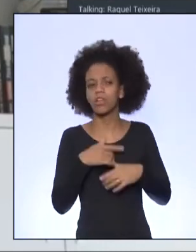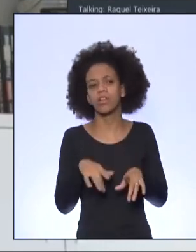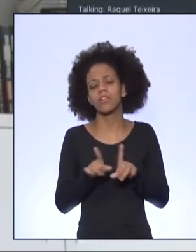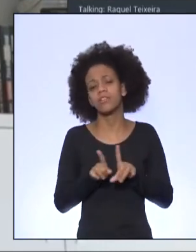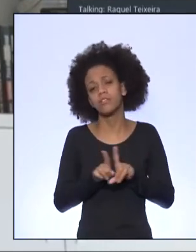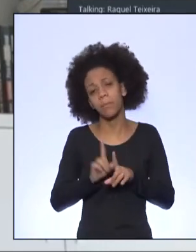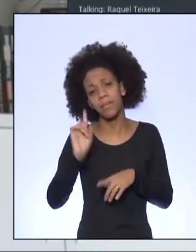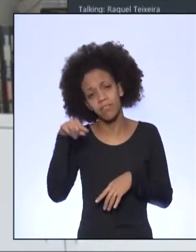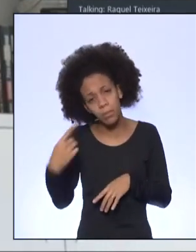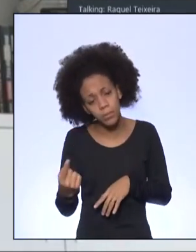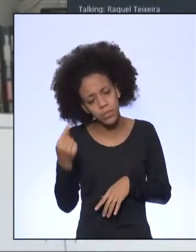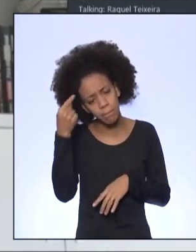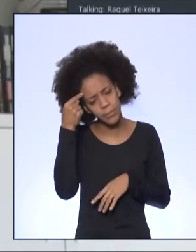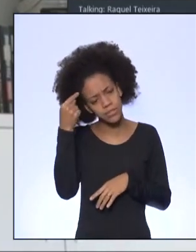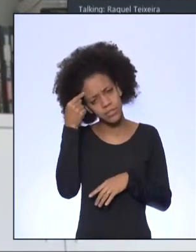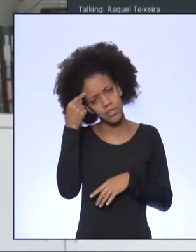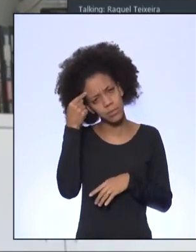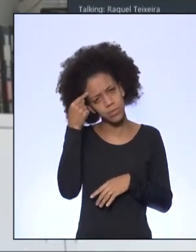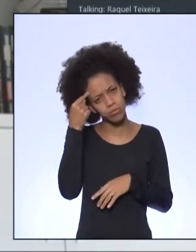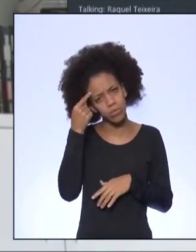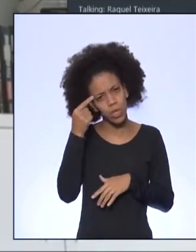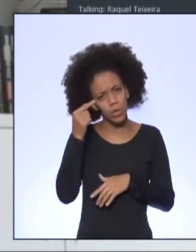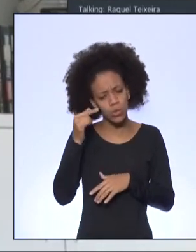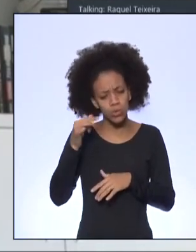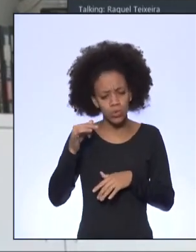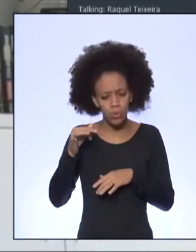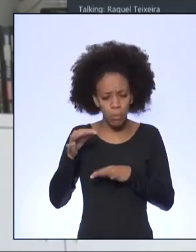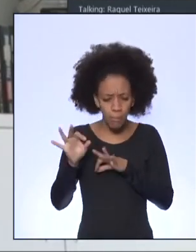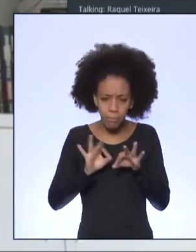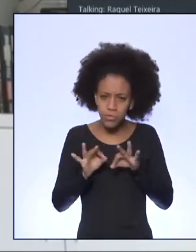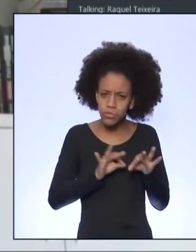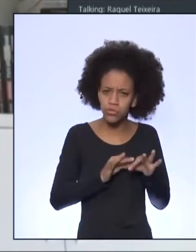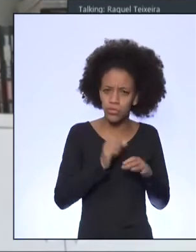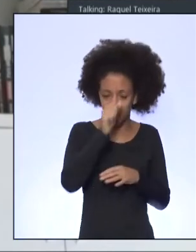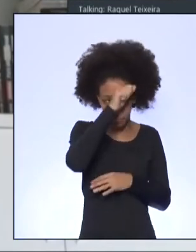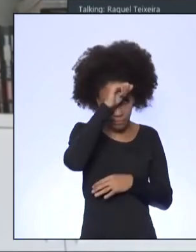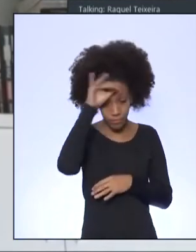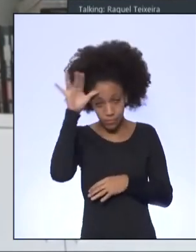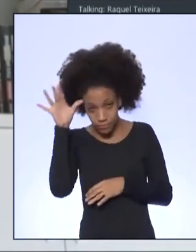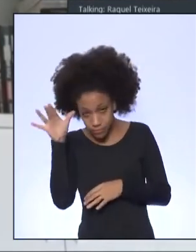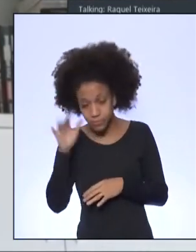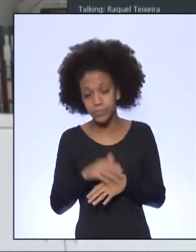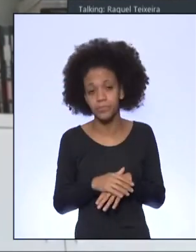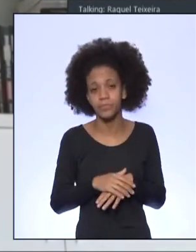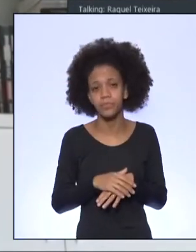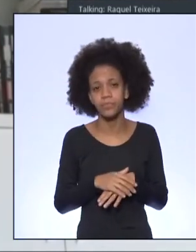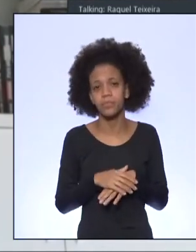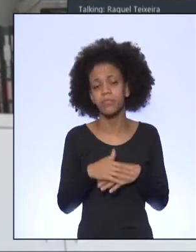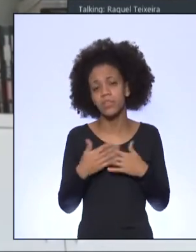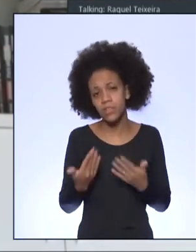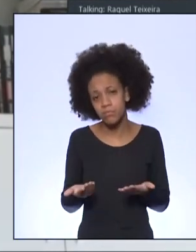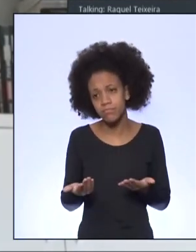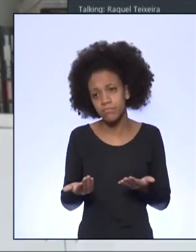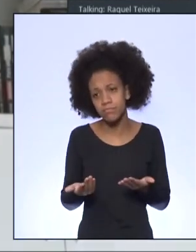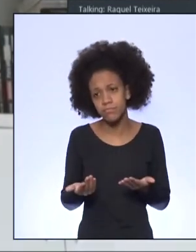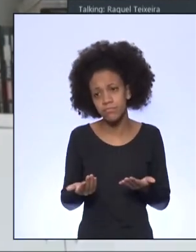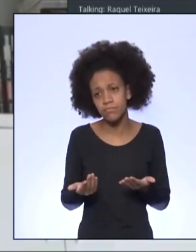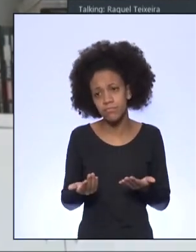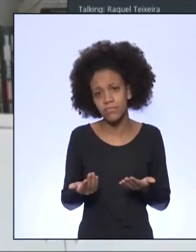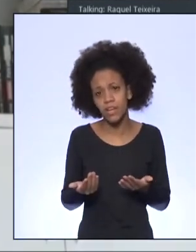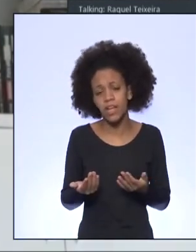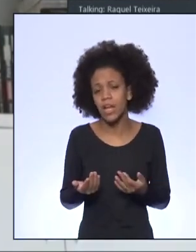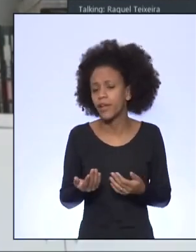depois começamos a pensar num programa de alfabetização socioemocional para professores. Não